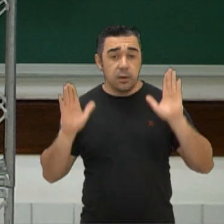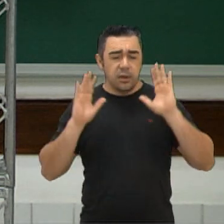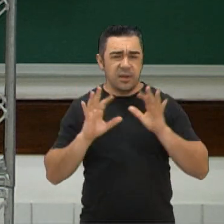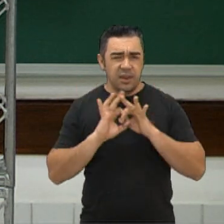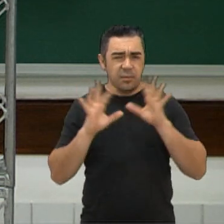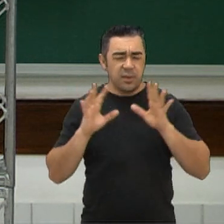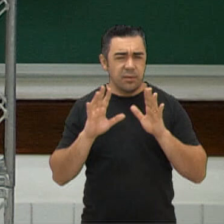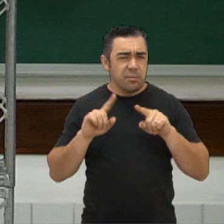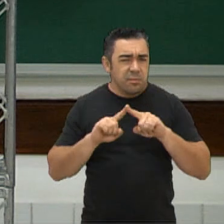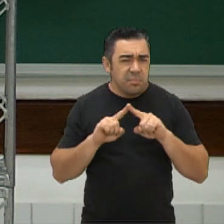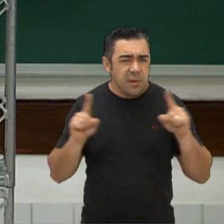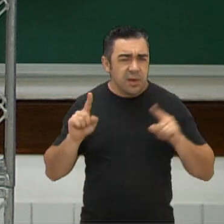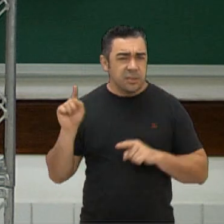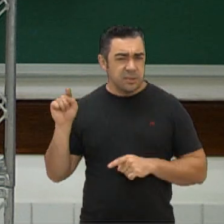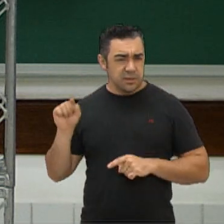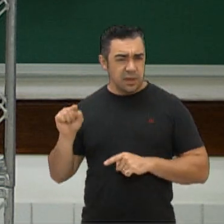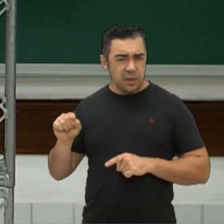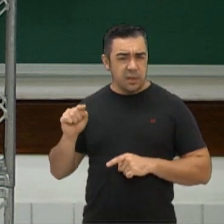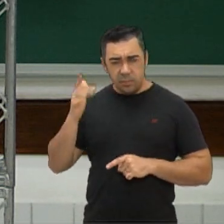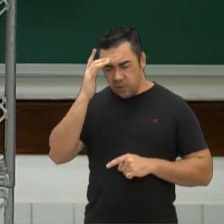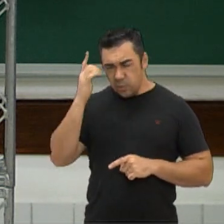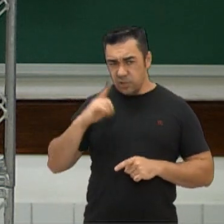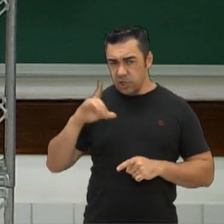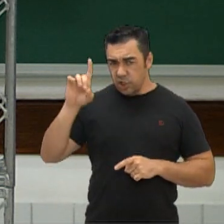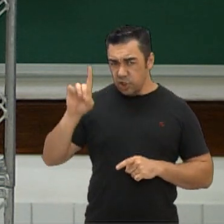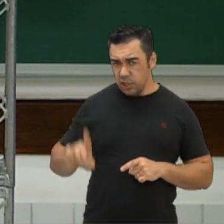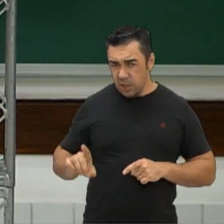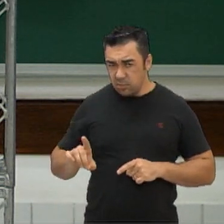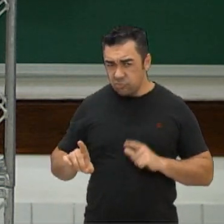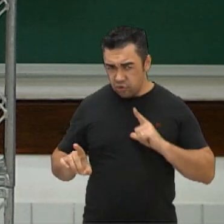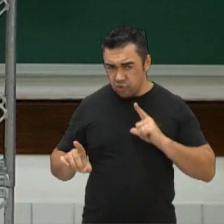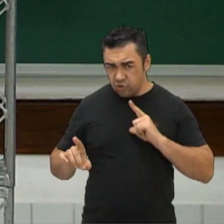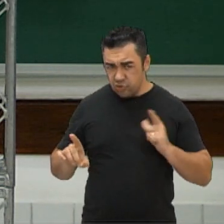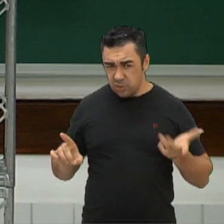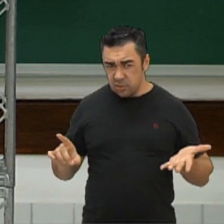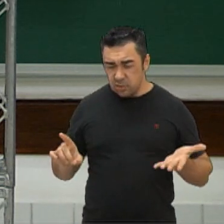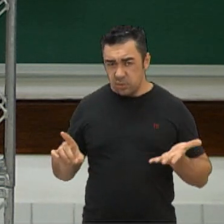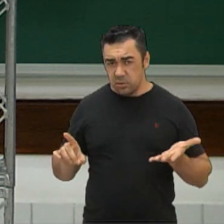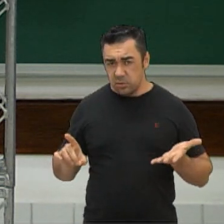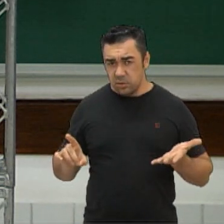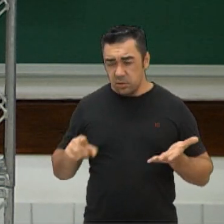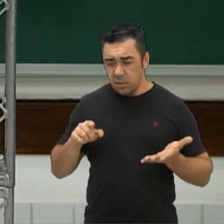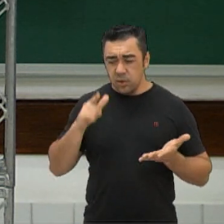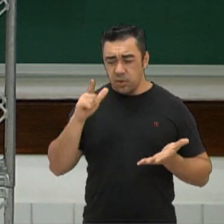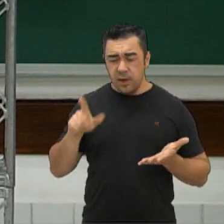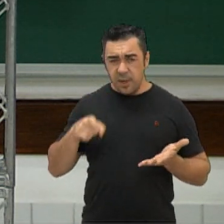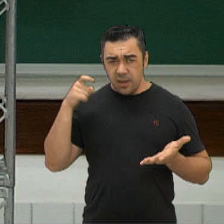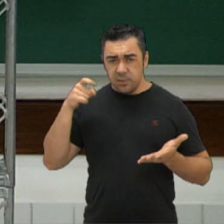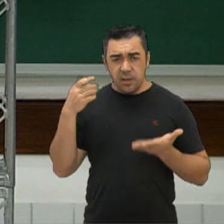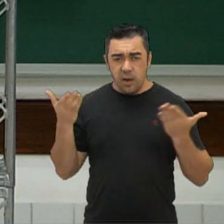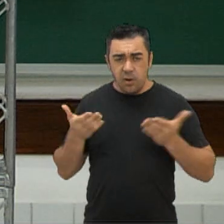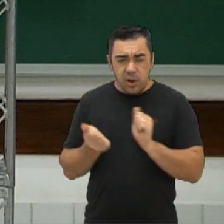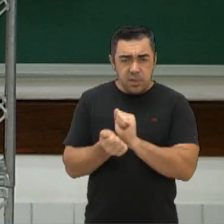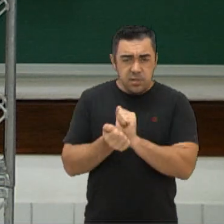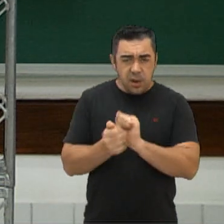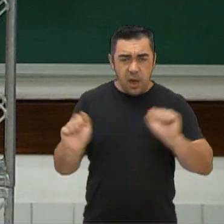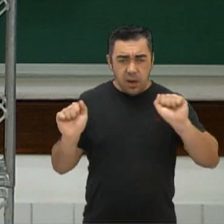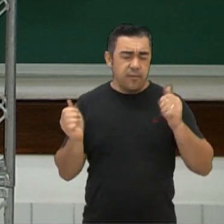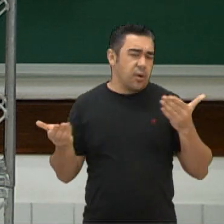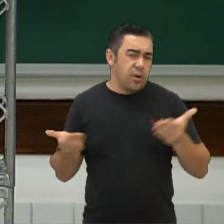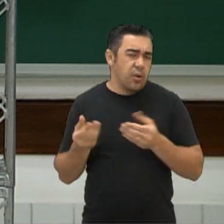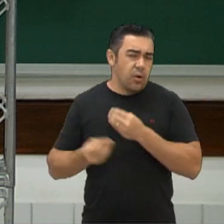ela veio acompanhada de direitos sociais que pudesse incorporar esse ex-escravo na